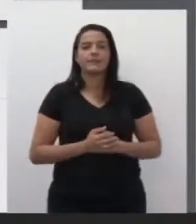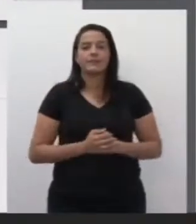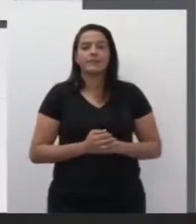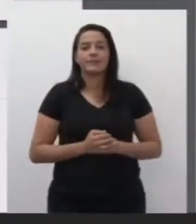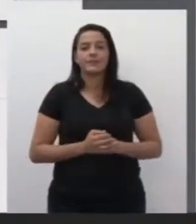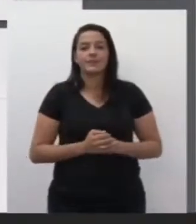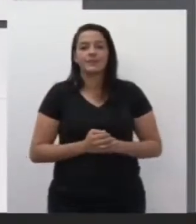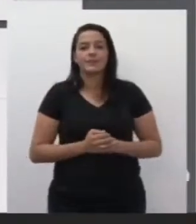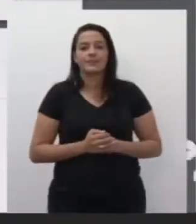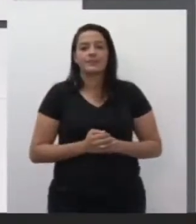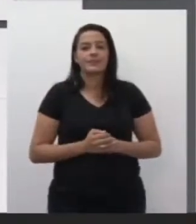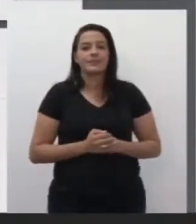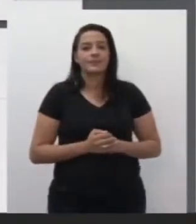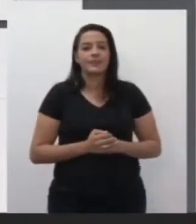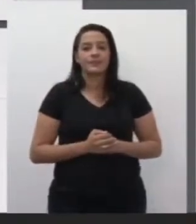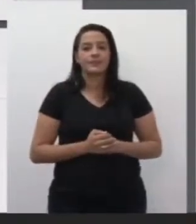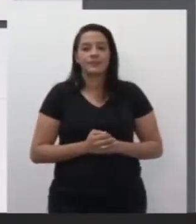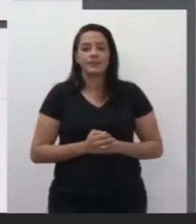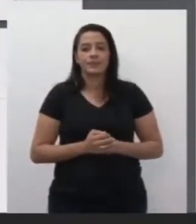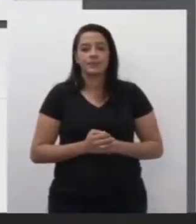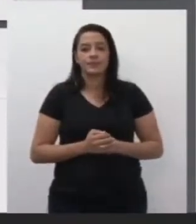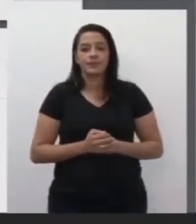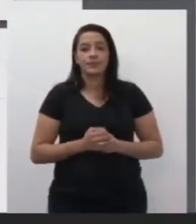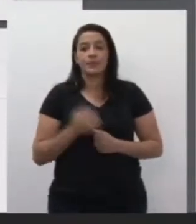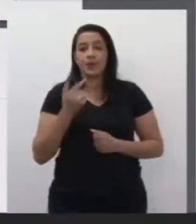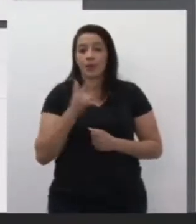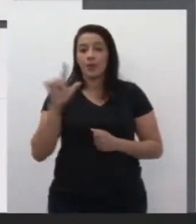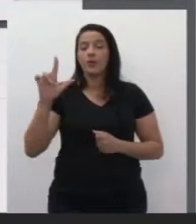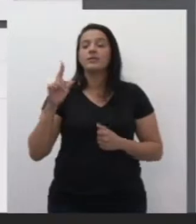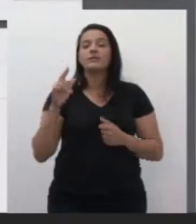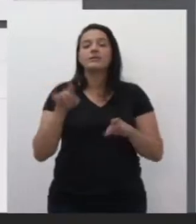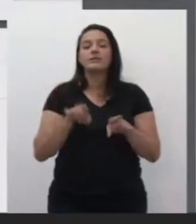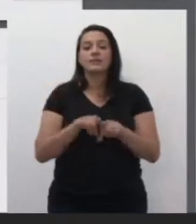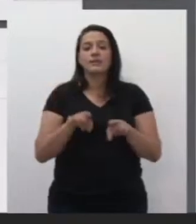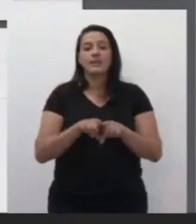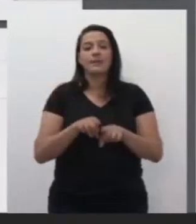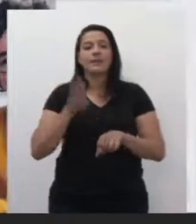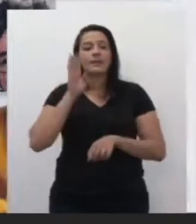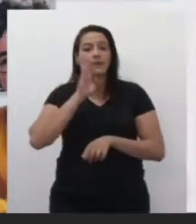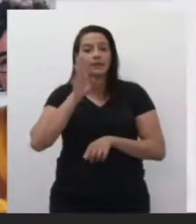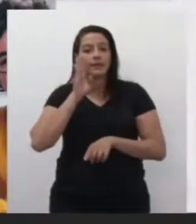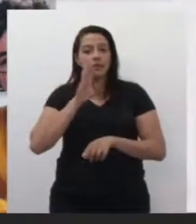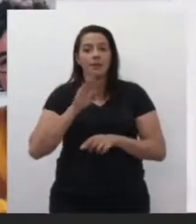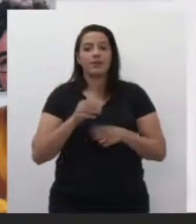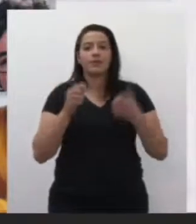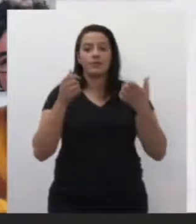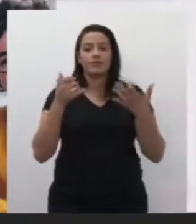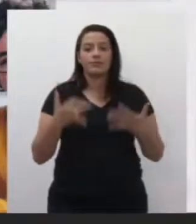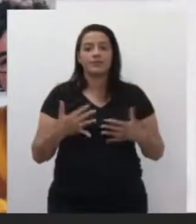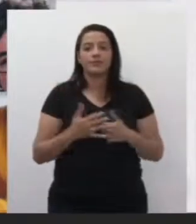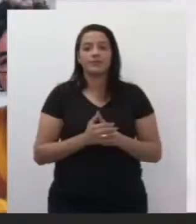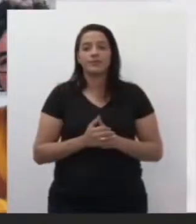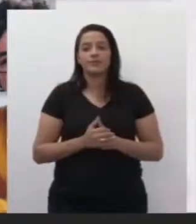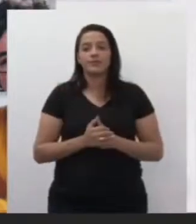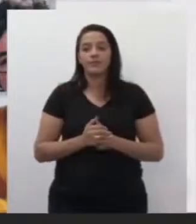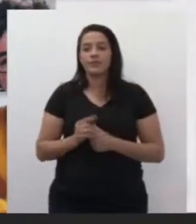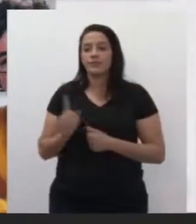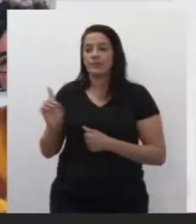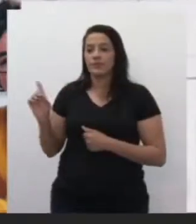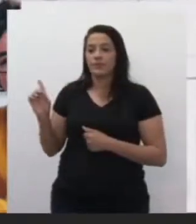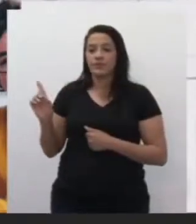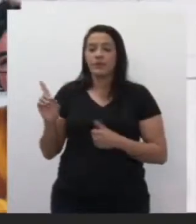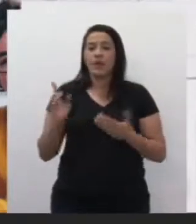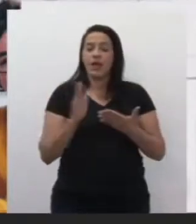Para vocês também terem acesso. Outra informação muito legal que a Maia trouxe é o buscador de questões